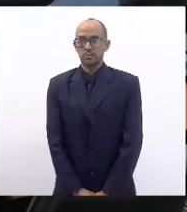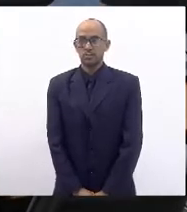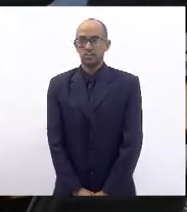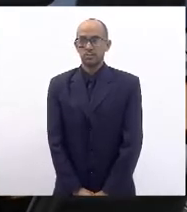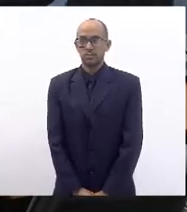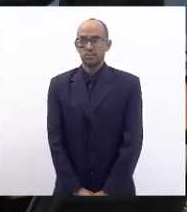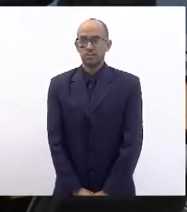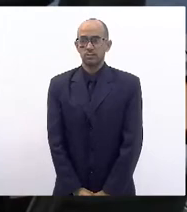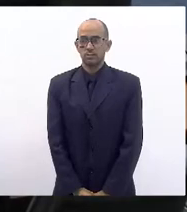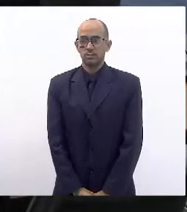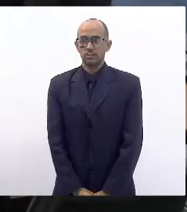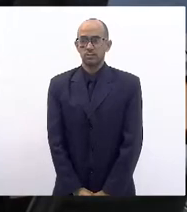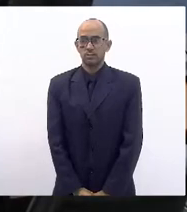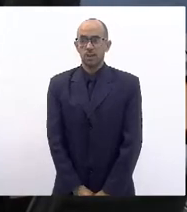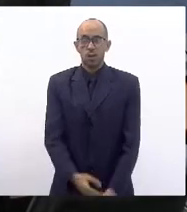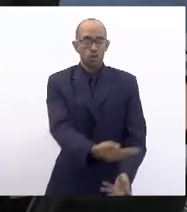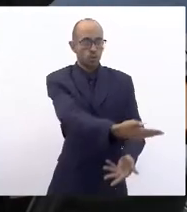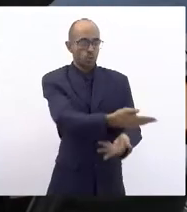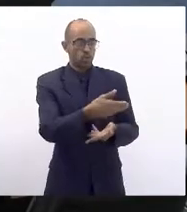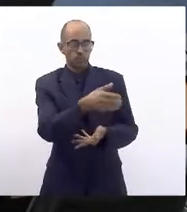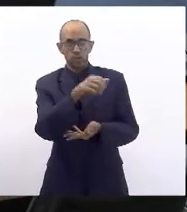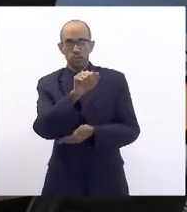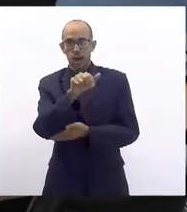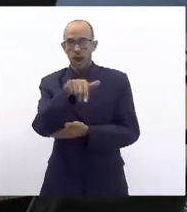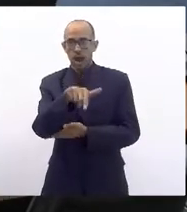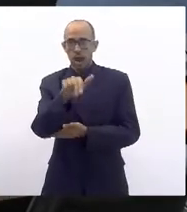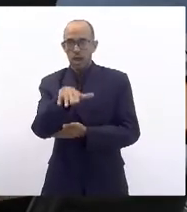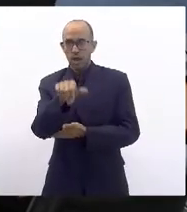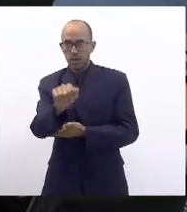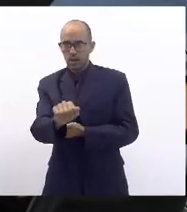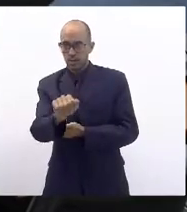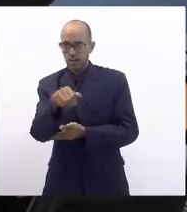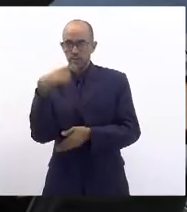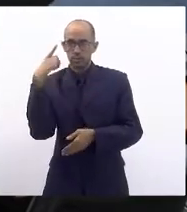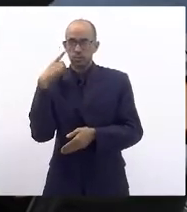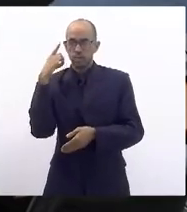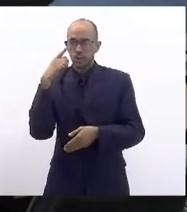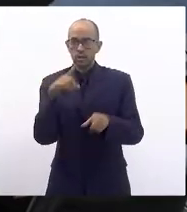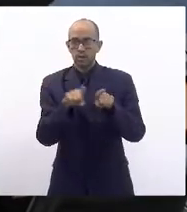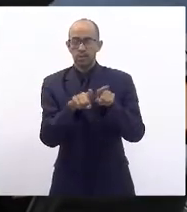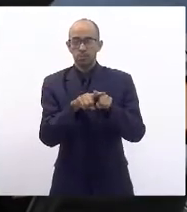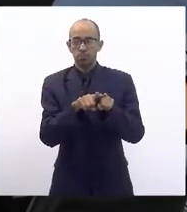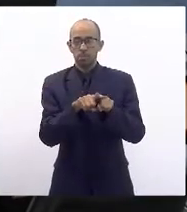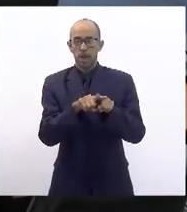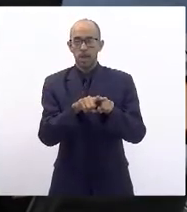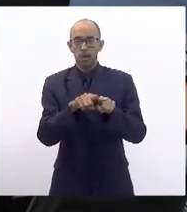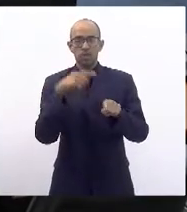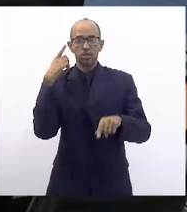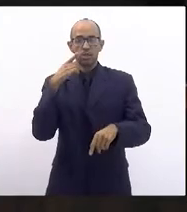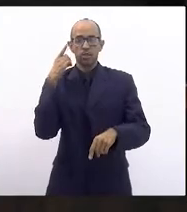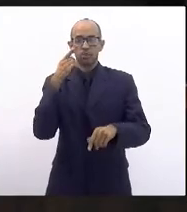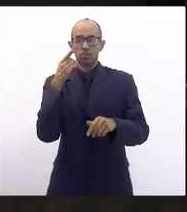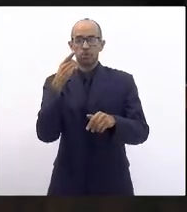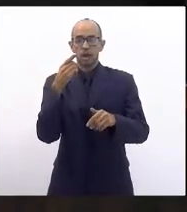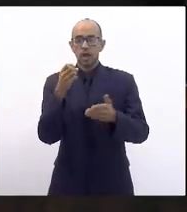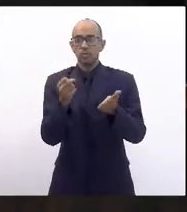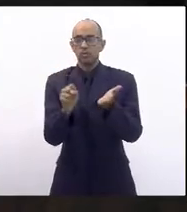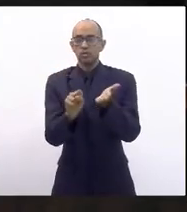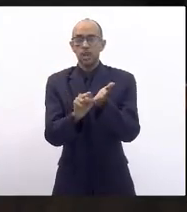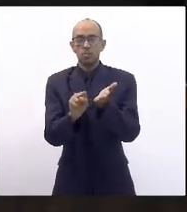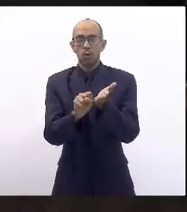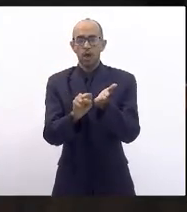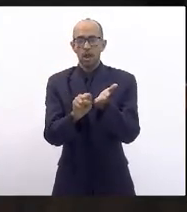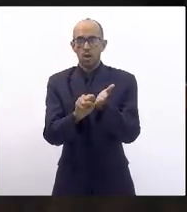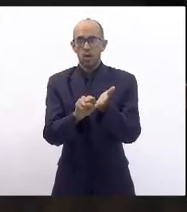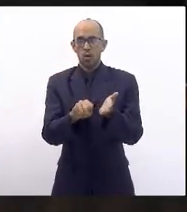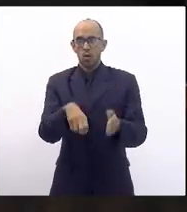eu convido a deputado Alana passos para estar conosco aqui também o Deputado Samuel Malafaia o major-brigadeiro do